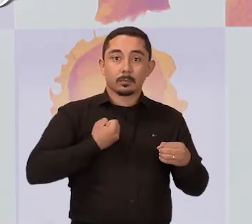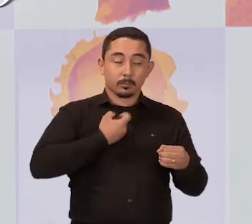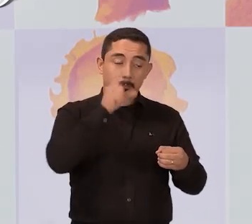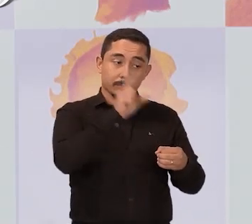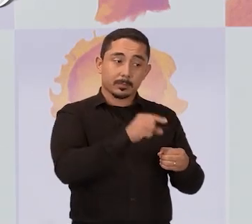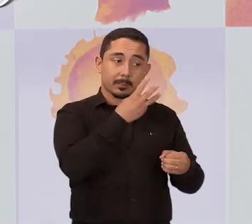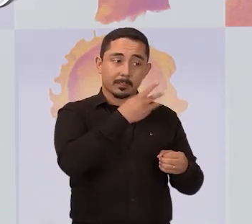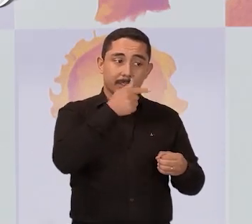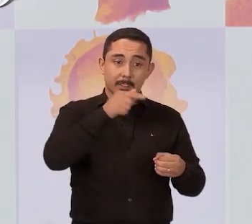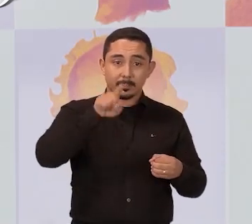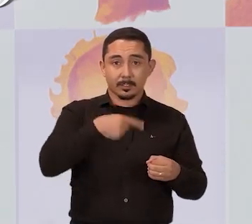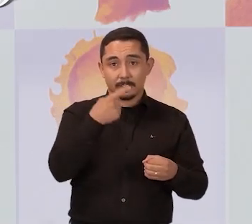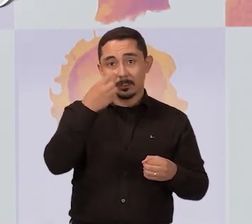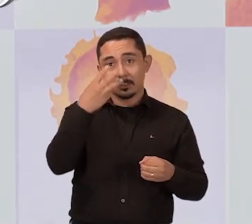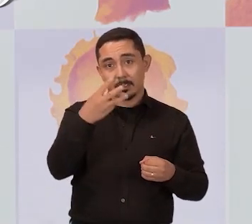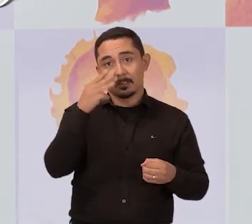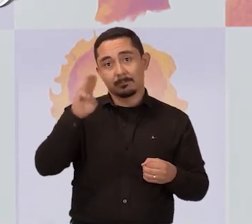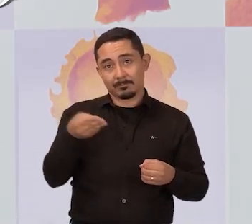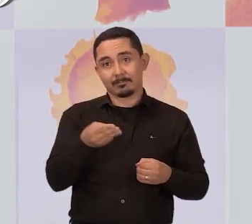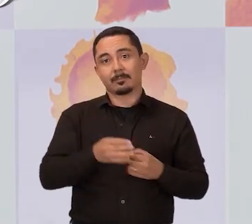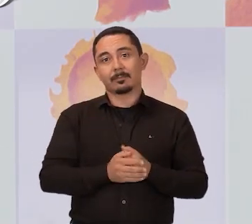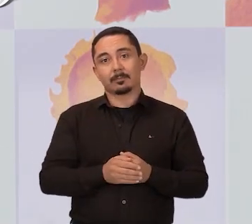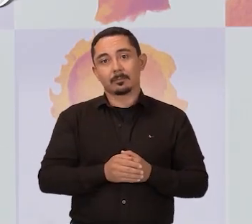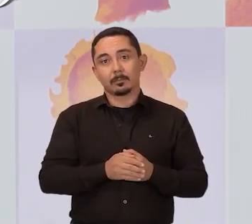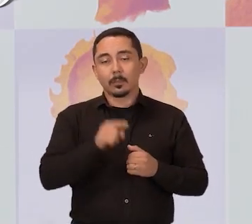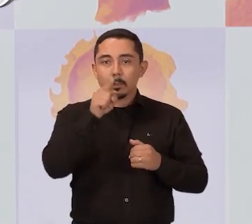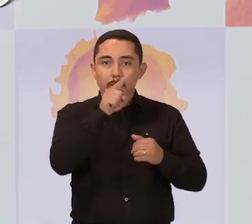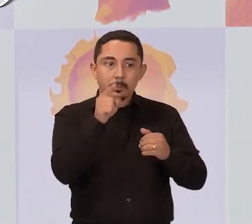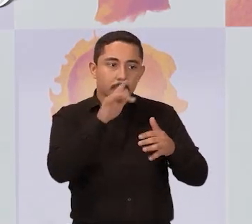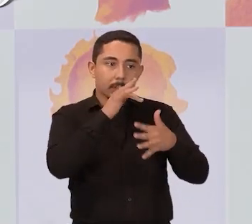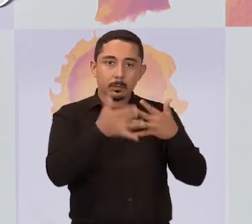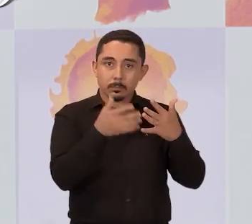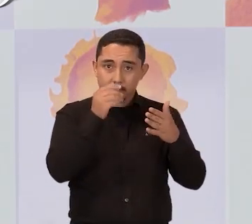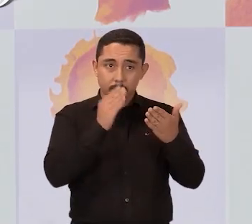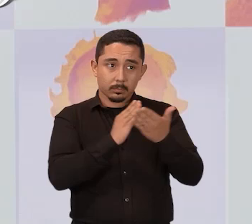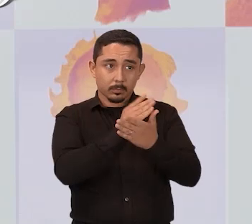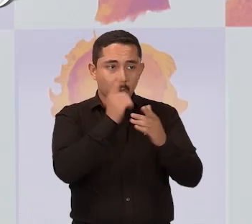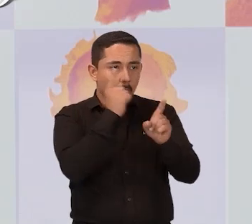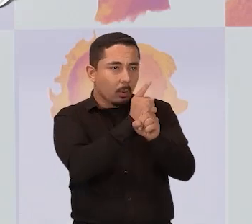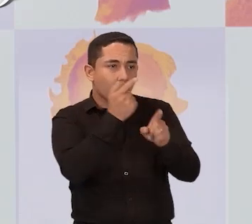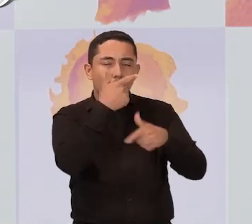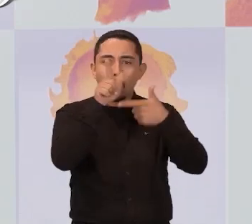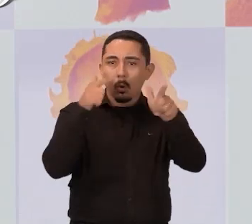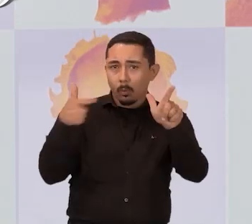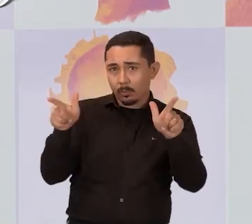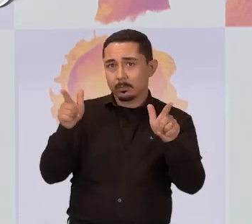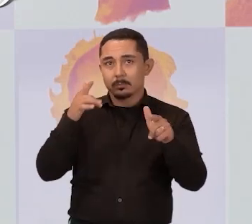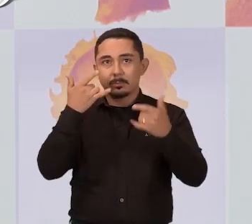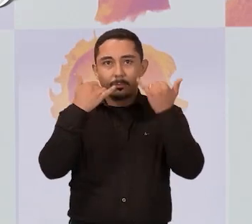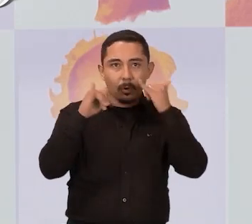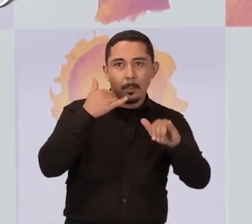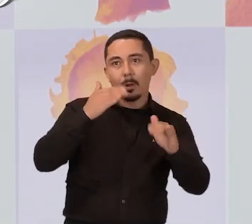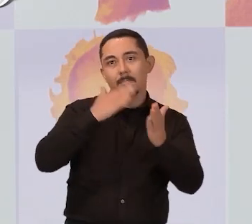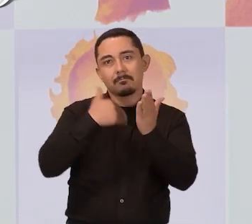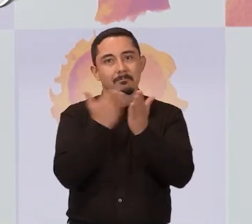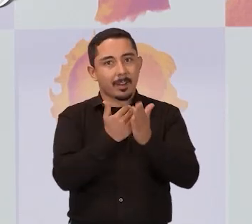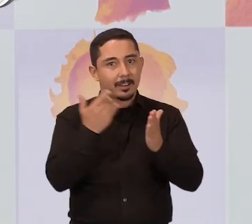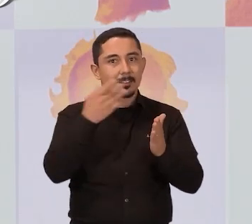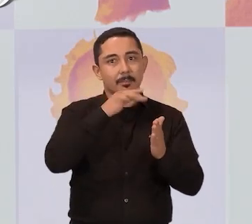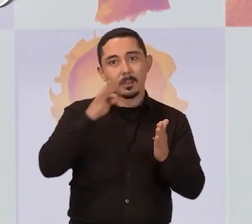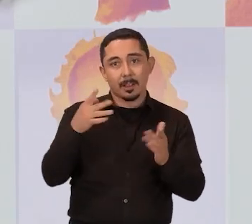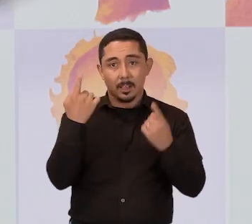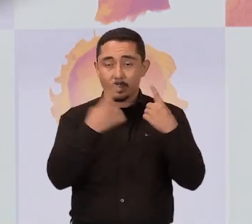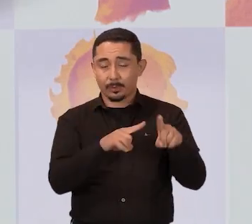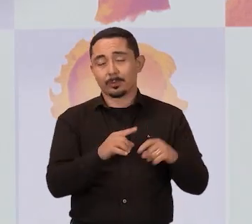urbanas esse número cai para 37,3 milhões. Em nosso perfil, você encontra outros posts da campanha com mais informações e